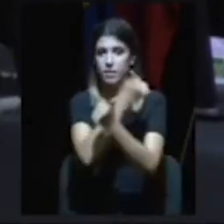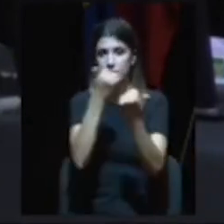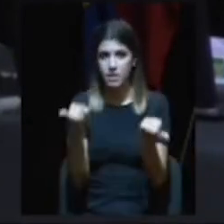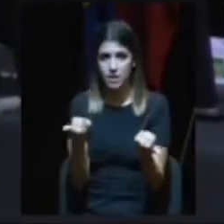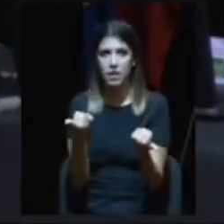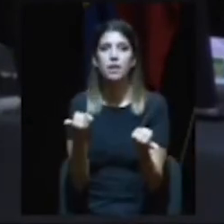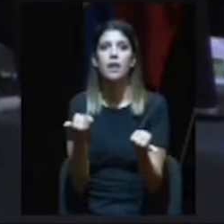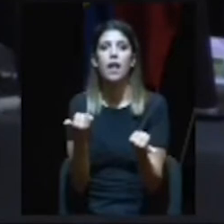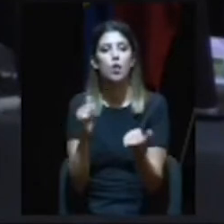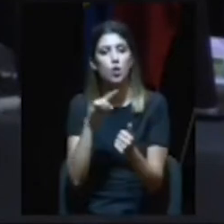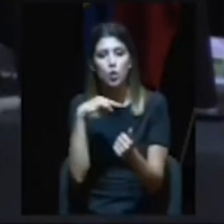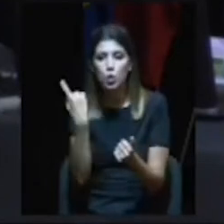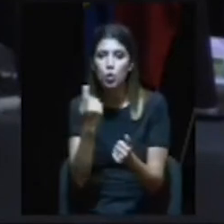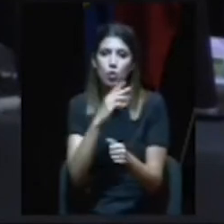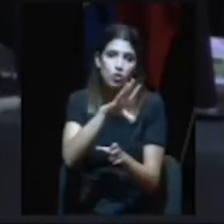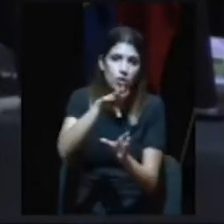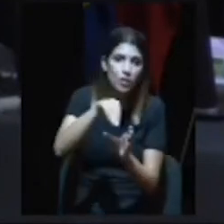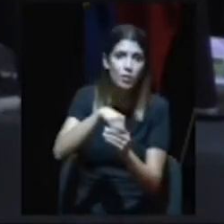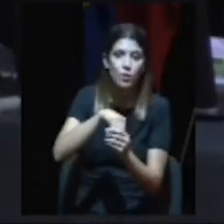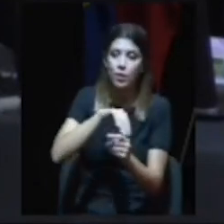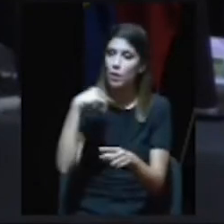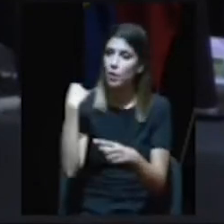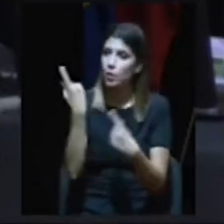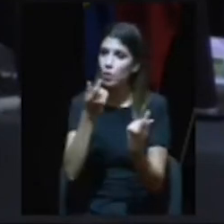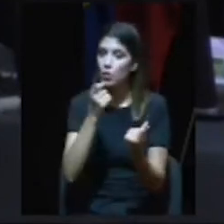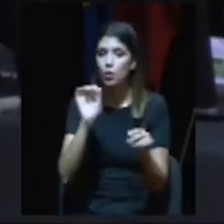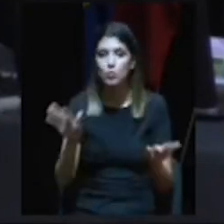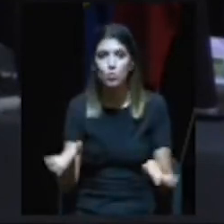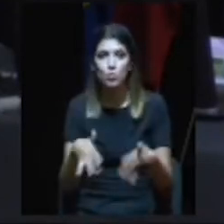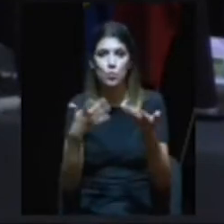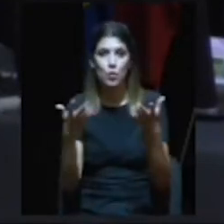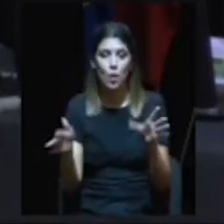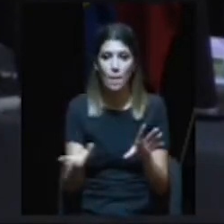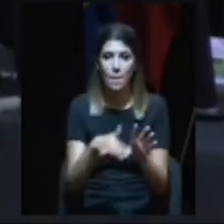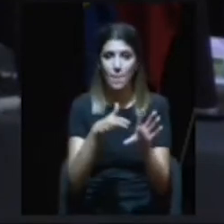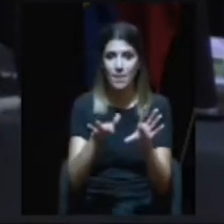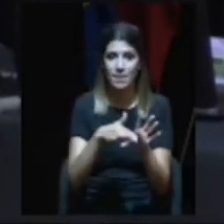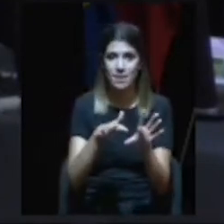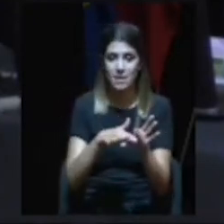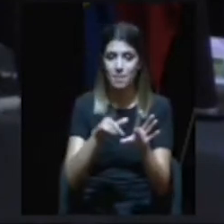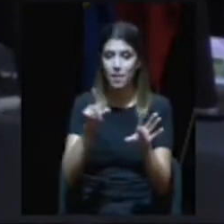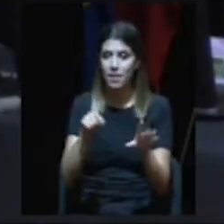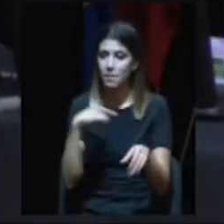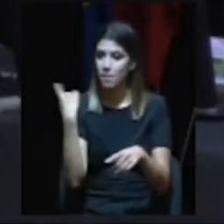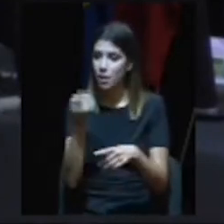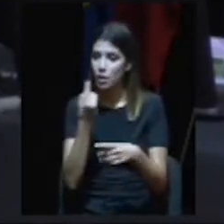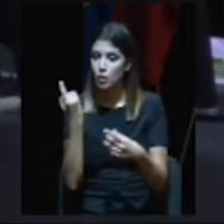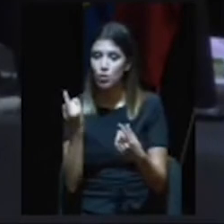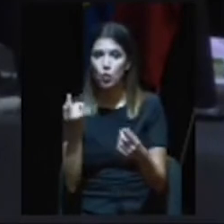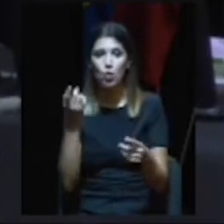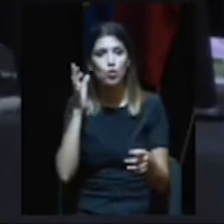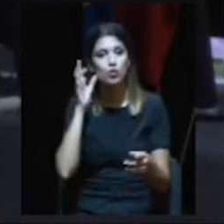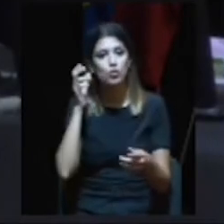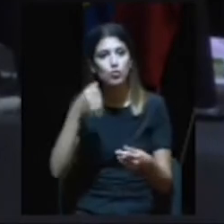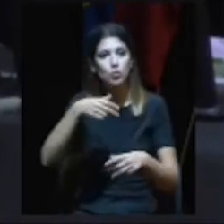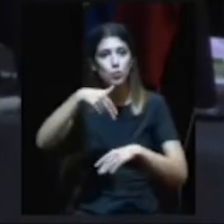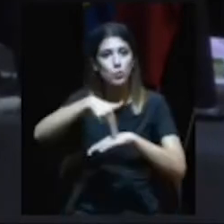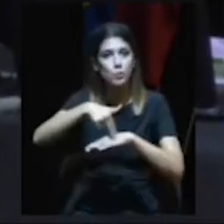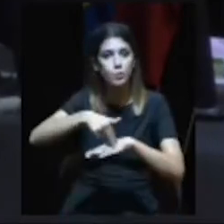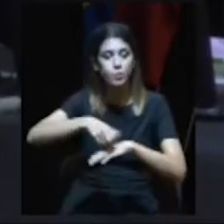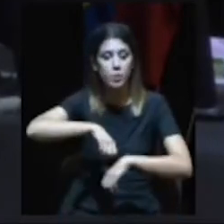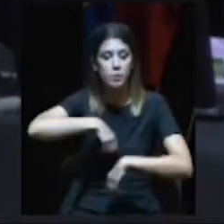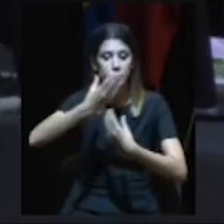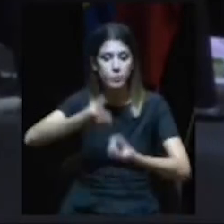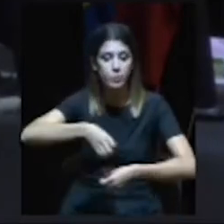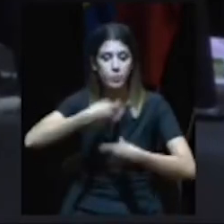que se podem incluir todos, na qual todos podem participar e todos podem ser ouvidos, e uma visão de cidade do futuro